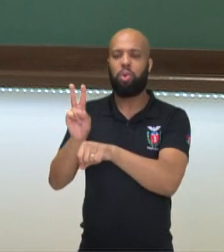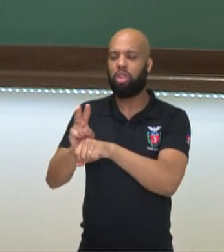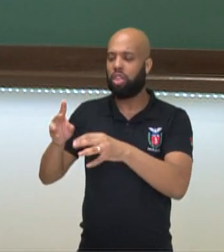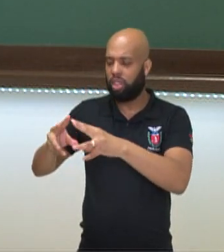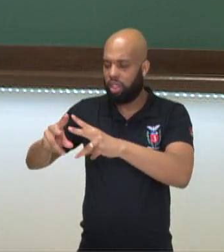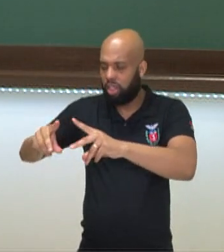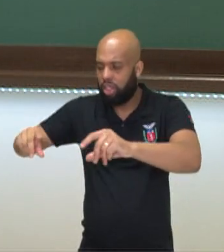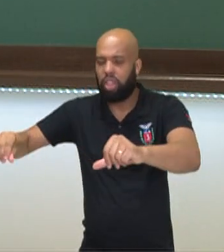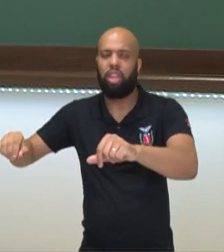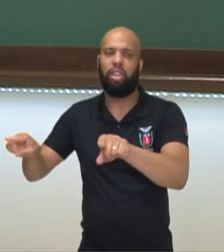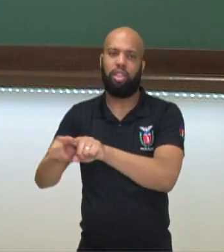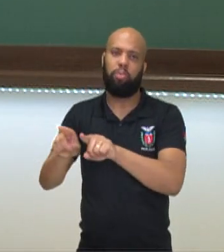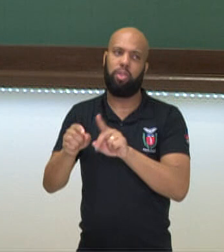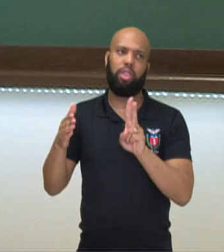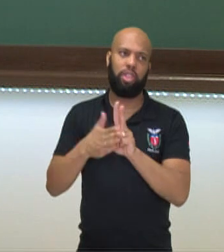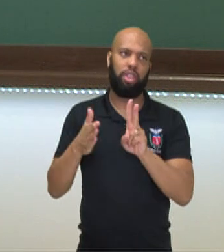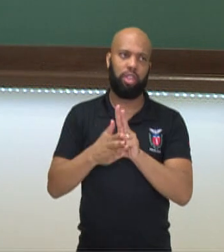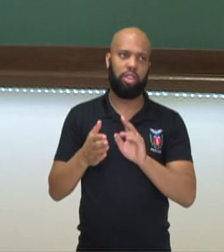terras indígenas.